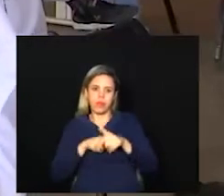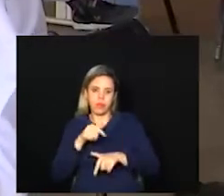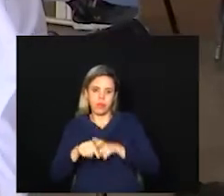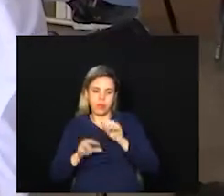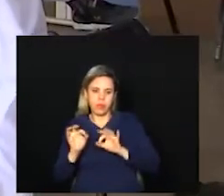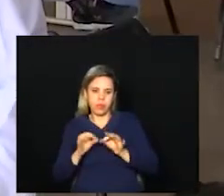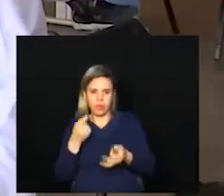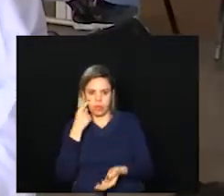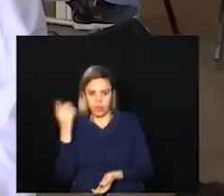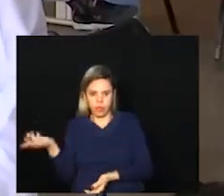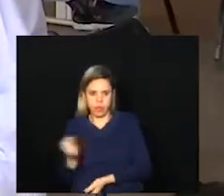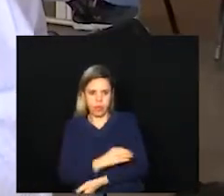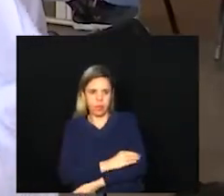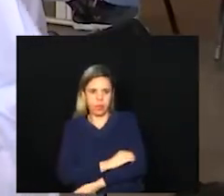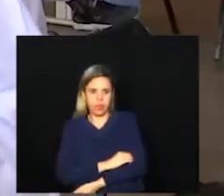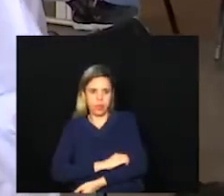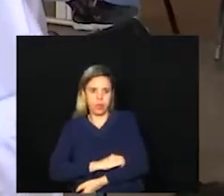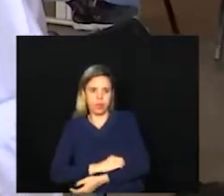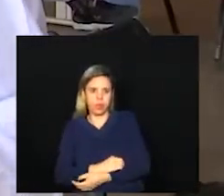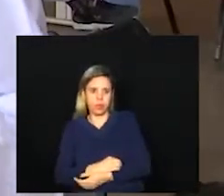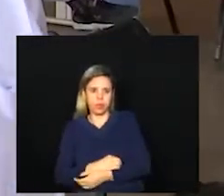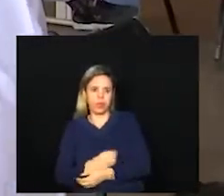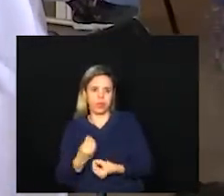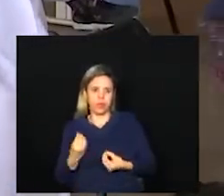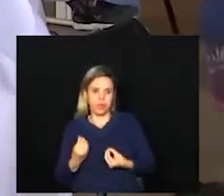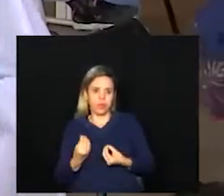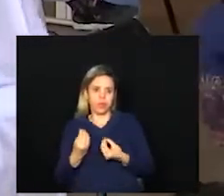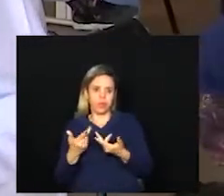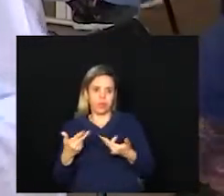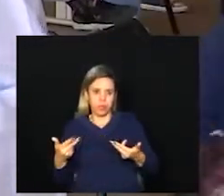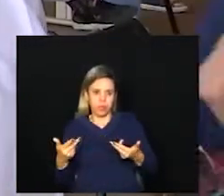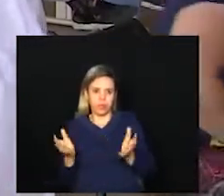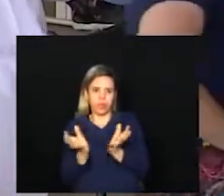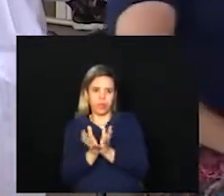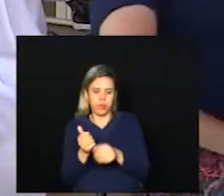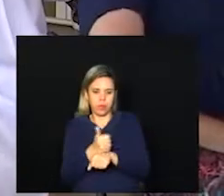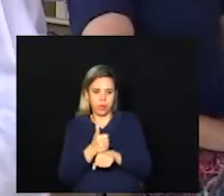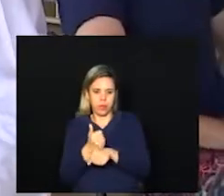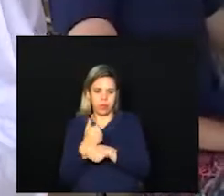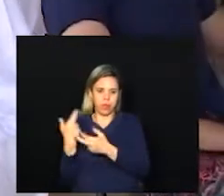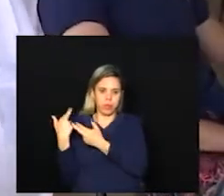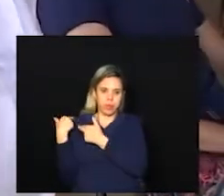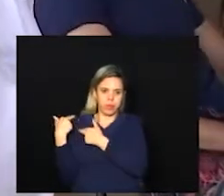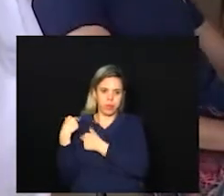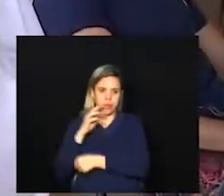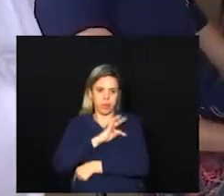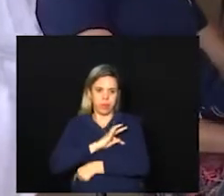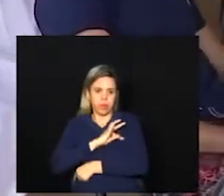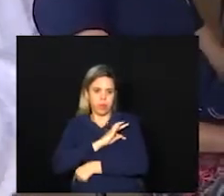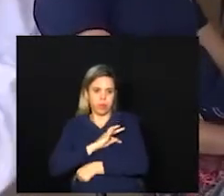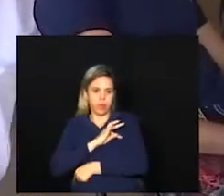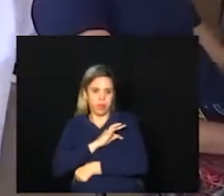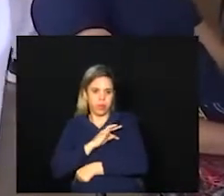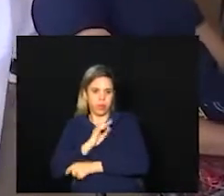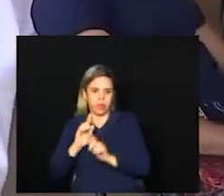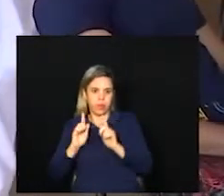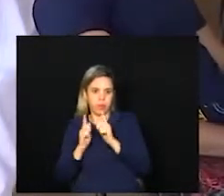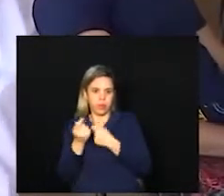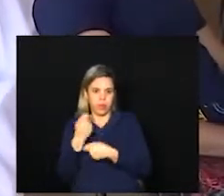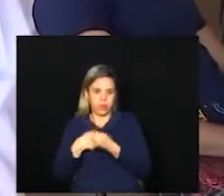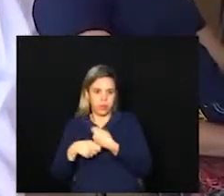vocês podem ver aqui atrás, fornecendo a sua equipe, a responsabilidade técnica, a